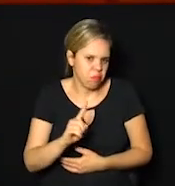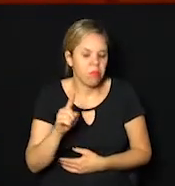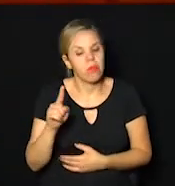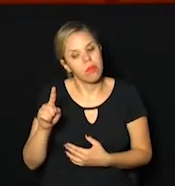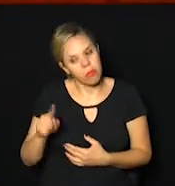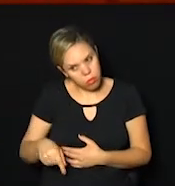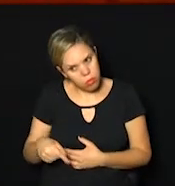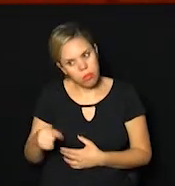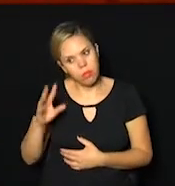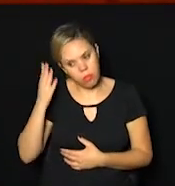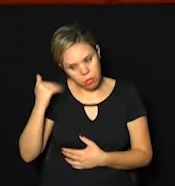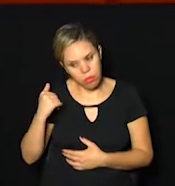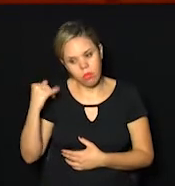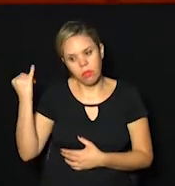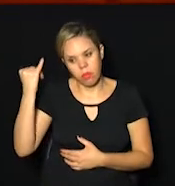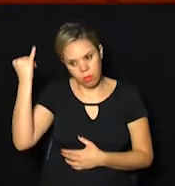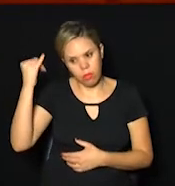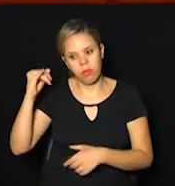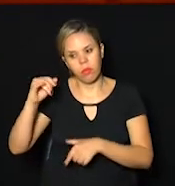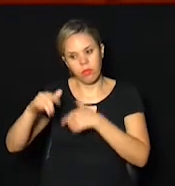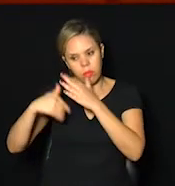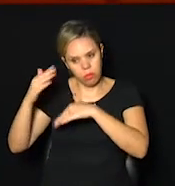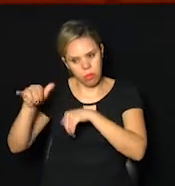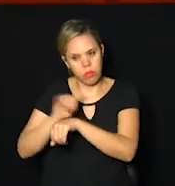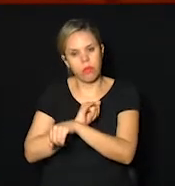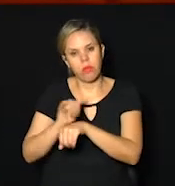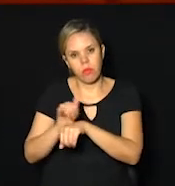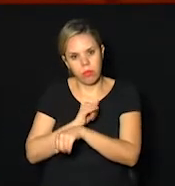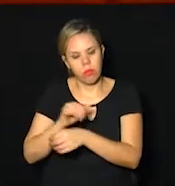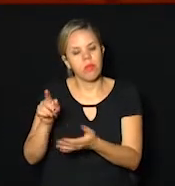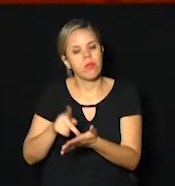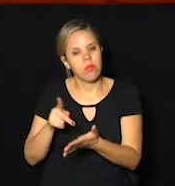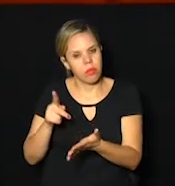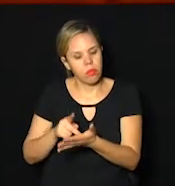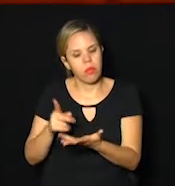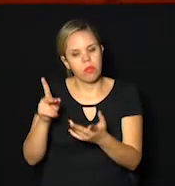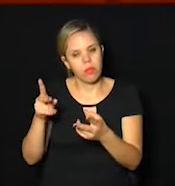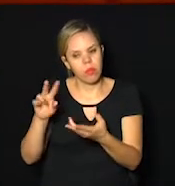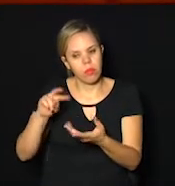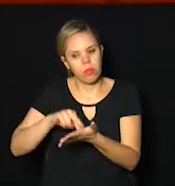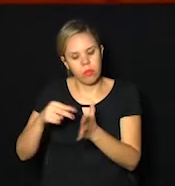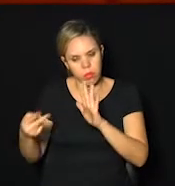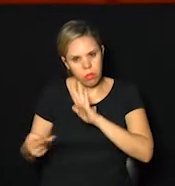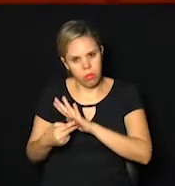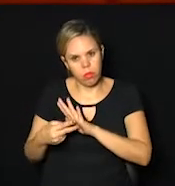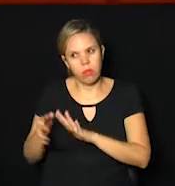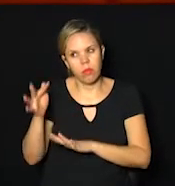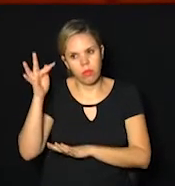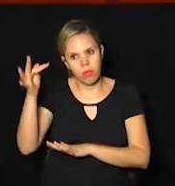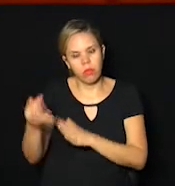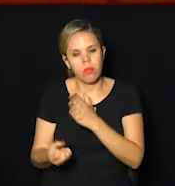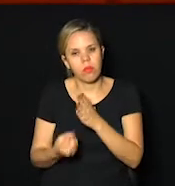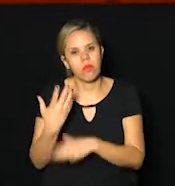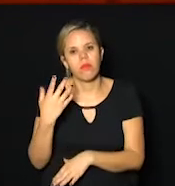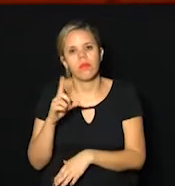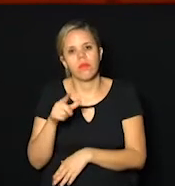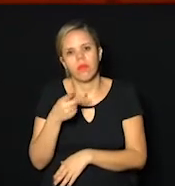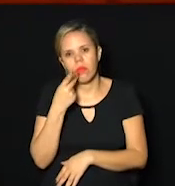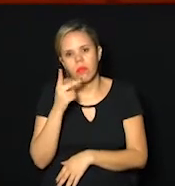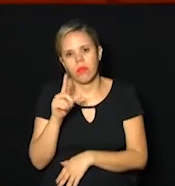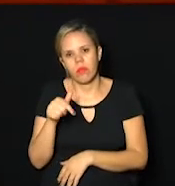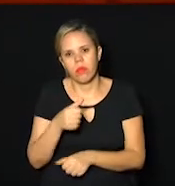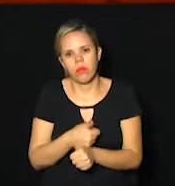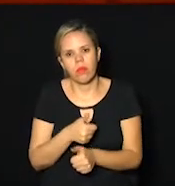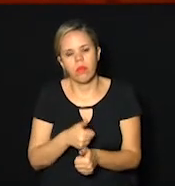importante, né? Desenvolver estratégias é, na verdade, prever o futuro. Já pensaram nisso? Mas a gente comenta um pouco mais daqui a